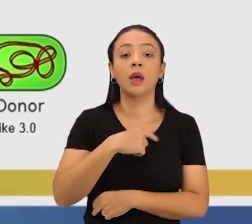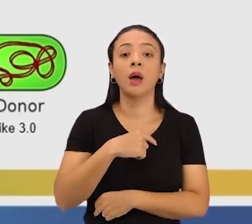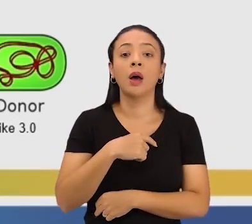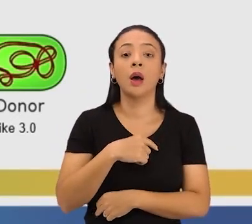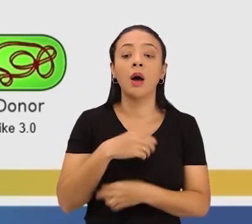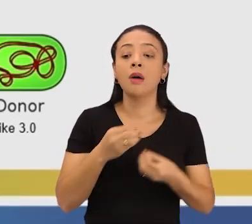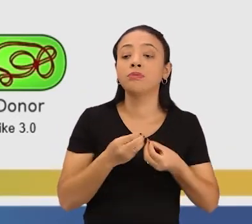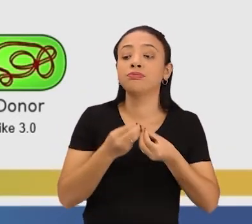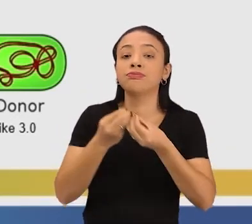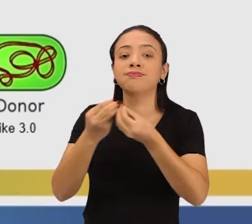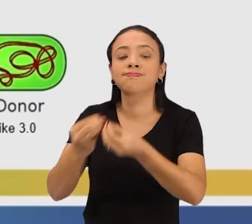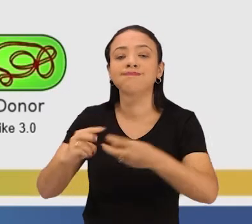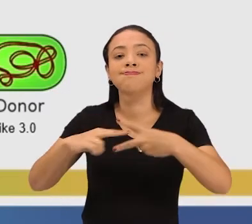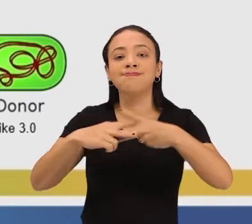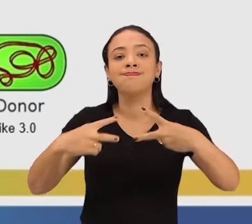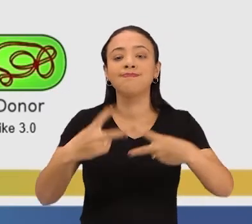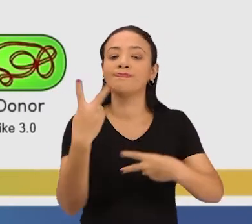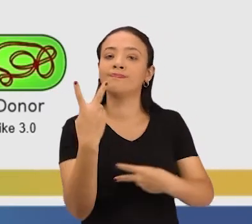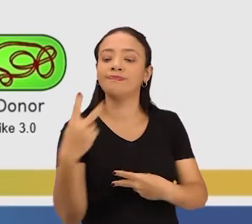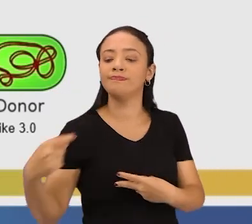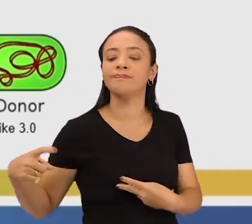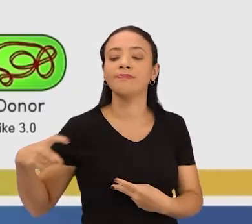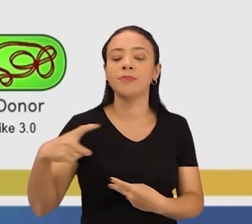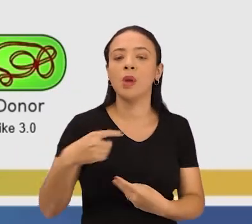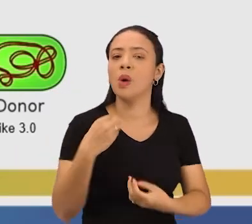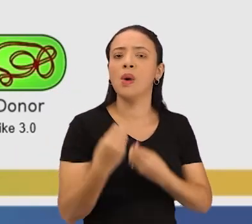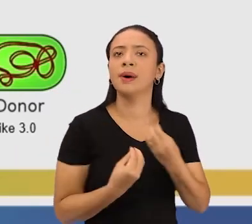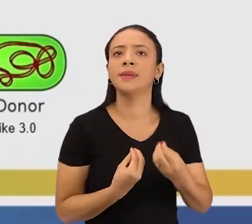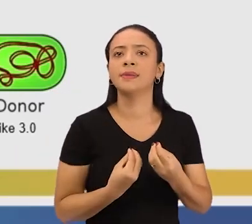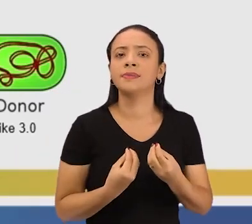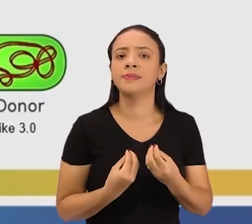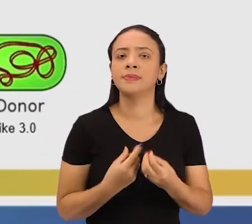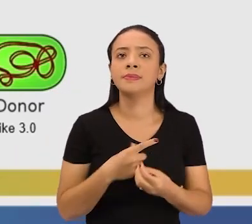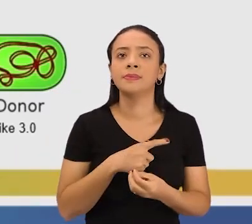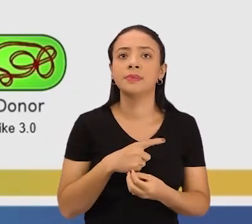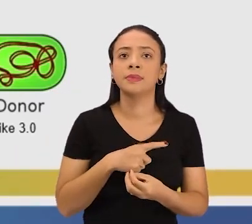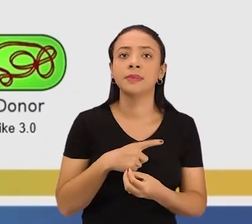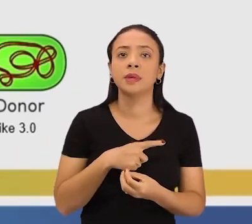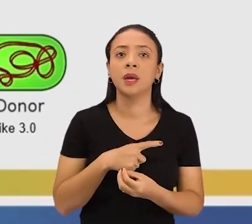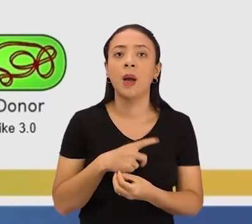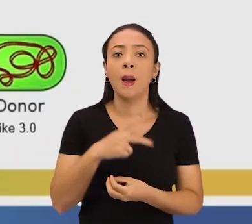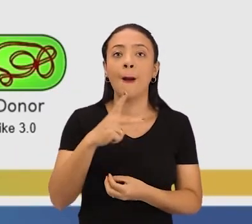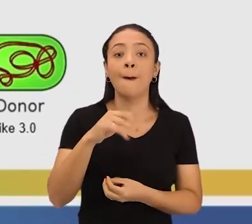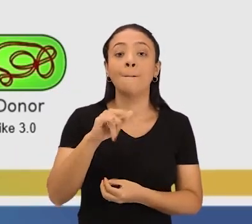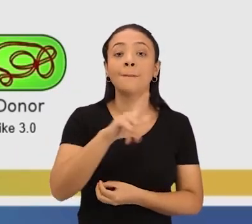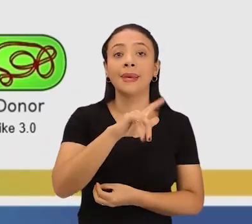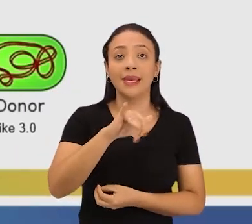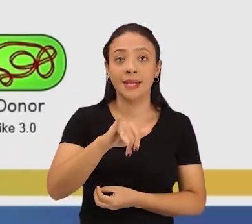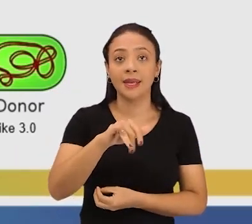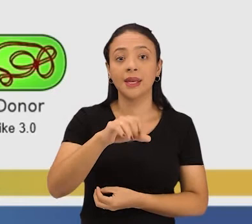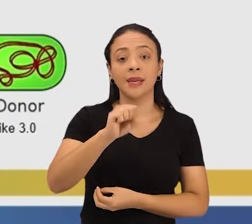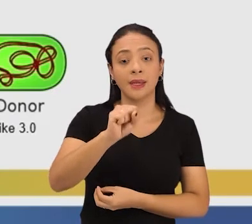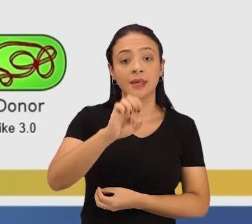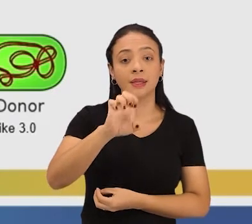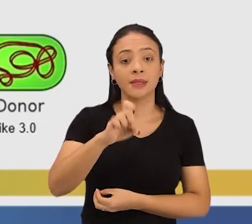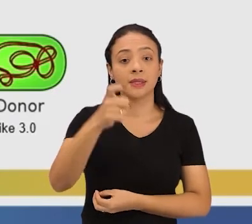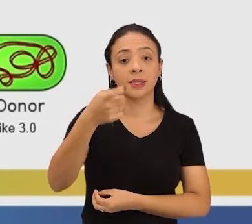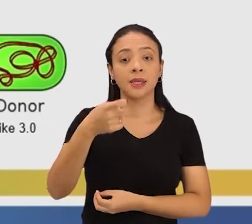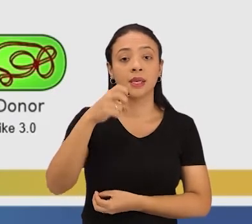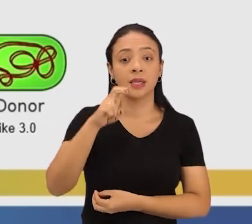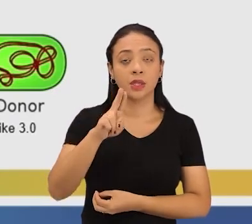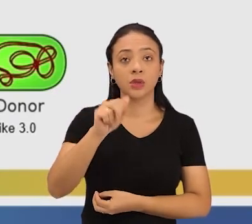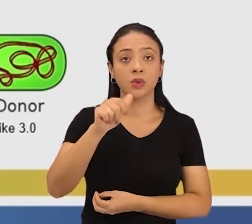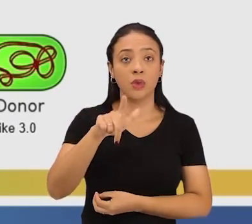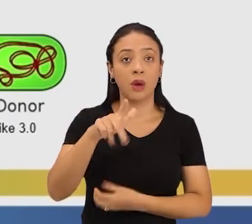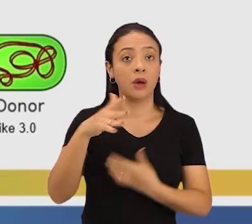DNA de uma bactéria para outra através do que a gente chama de uma pile sexual. E esse mecanismo ele vai